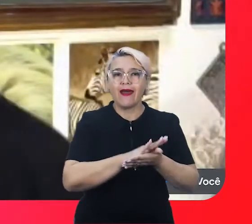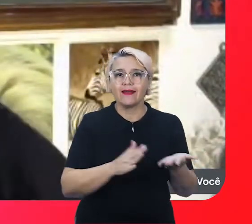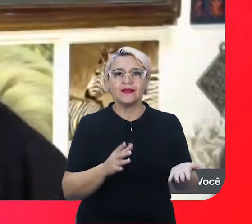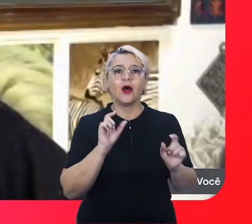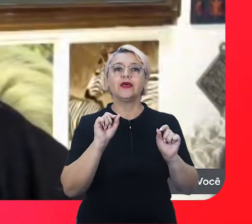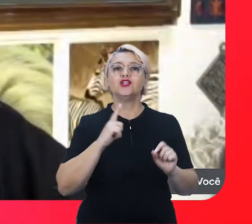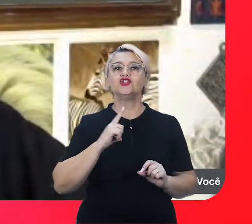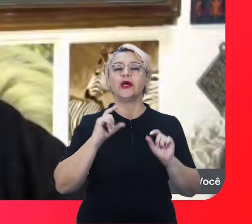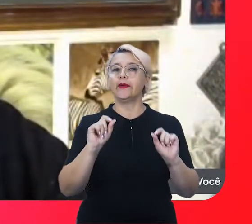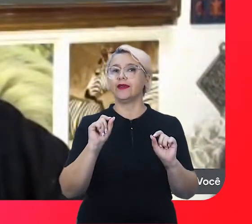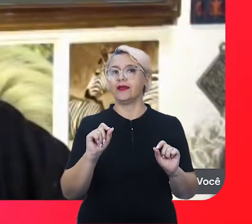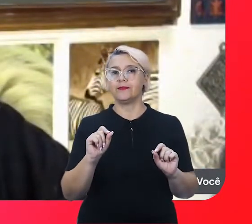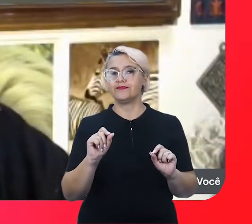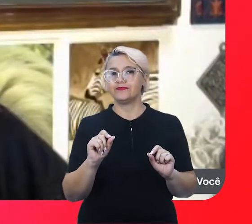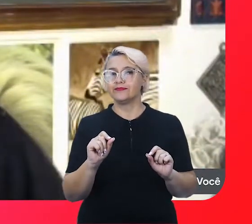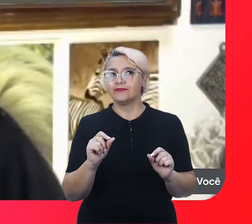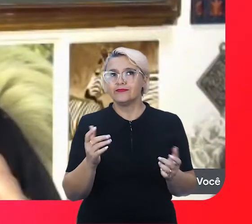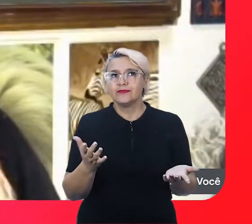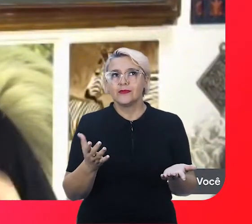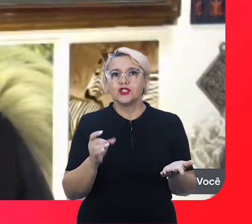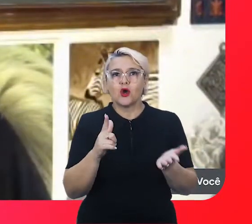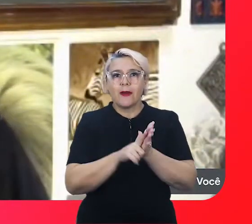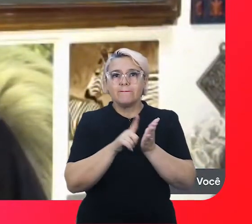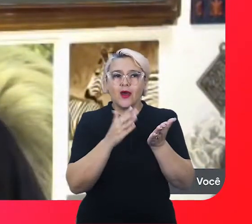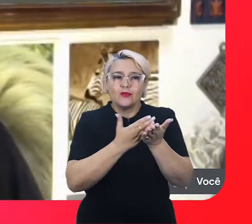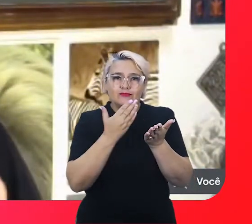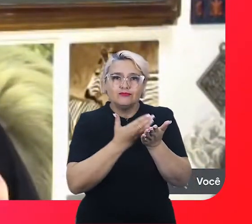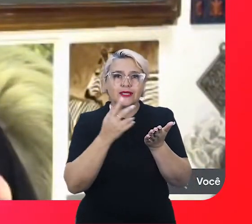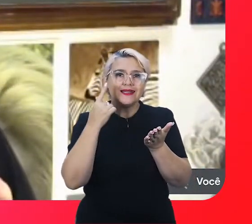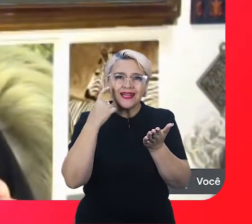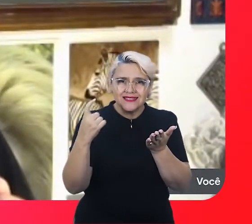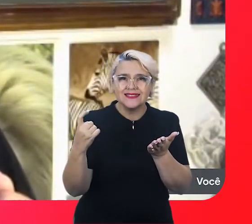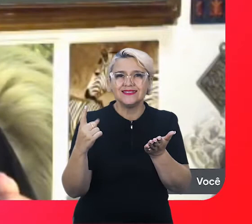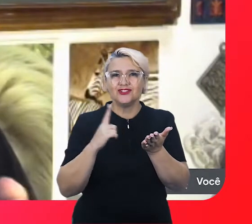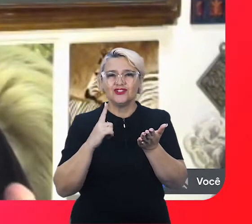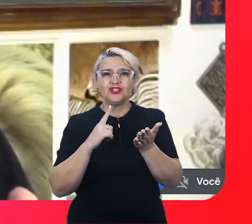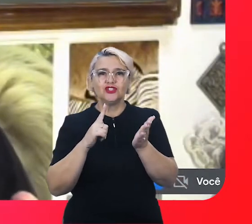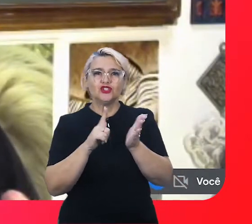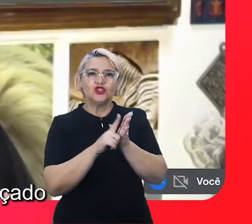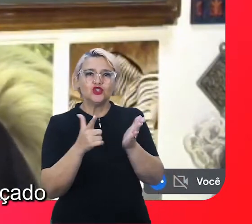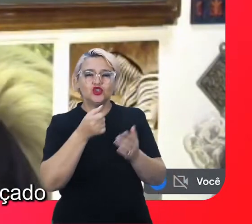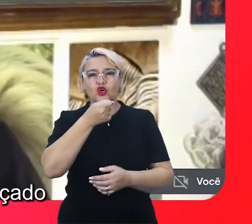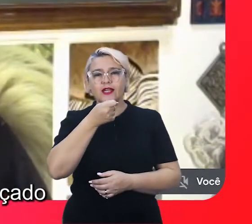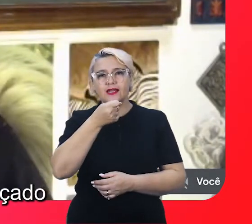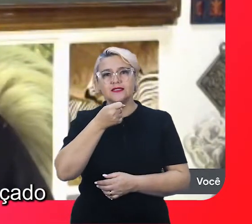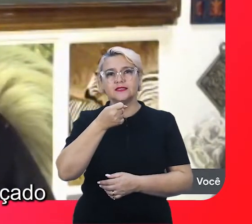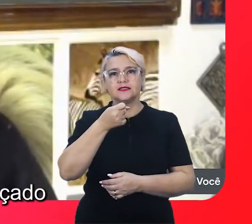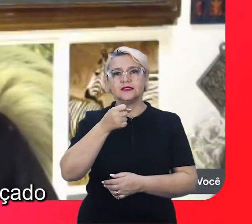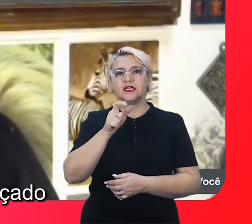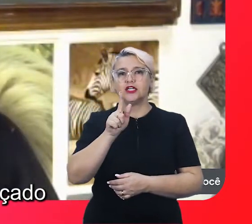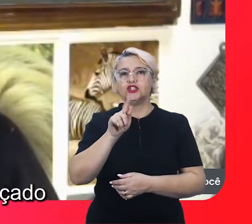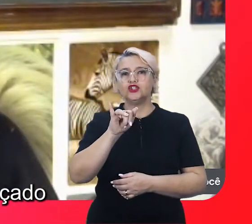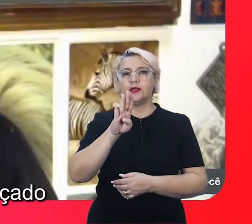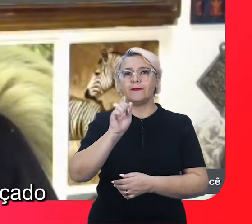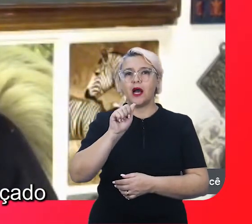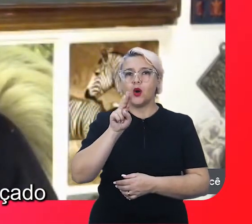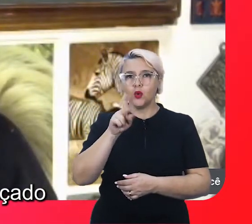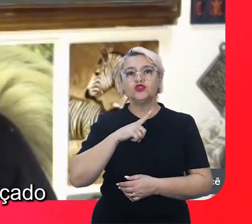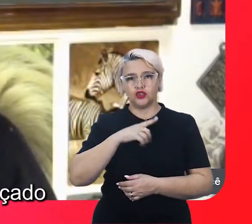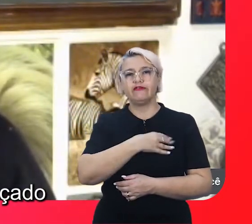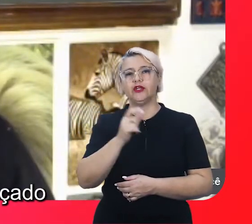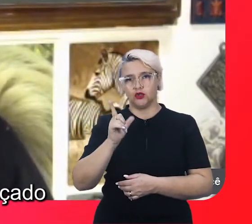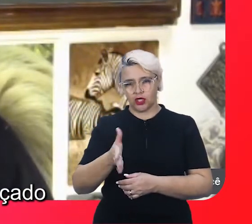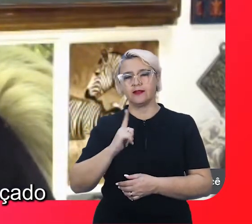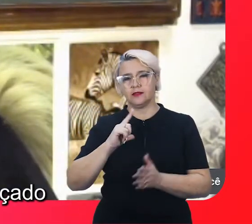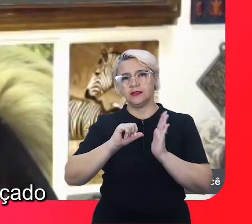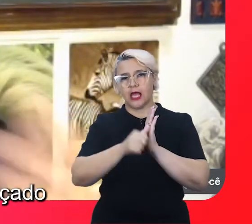que tinha eram uns folhetos muito interessantes do jornalista, o Gibaum, que tinha tido um filho com síndrome de Down,